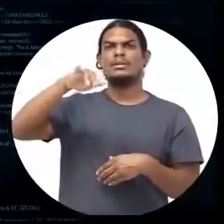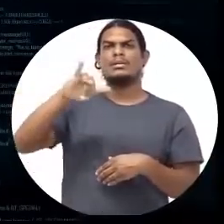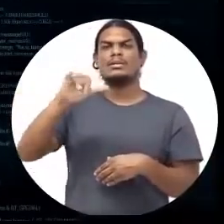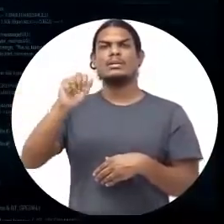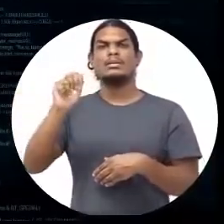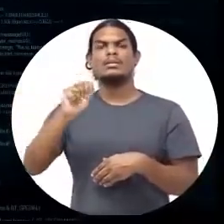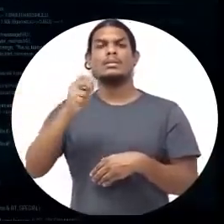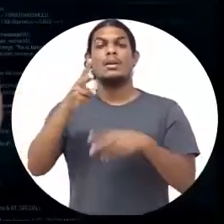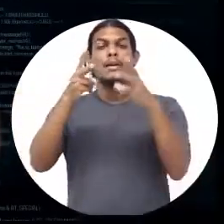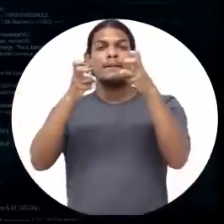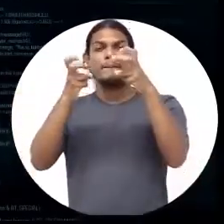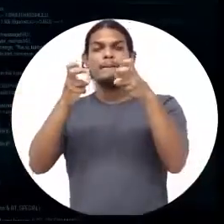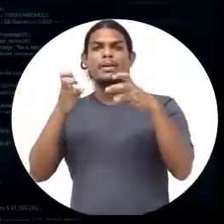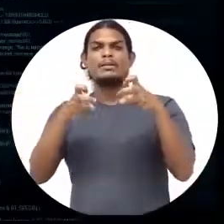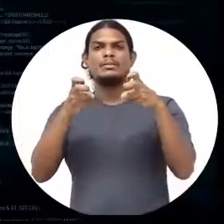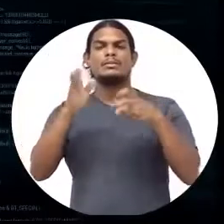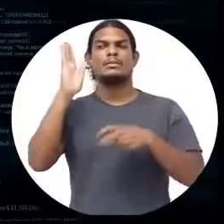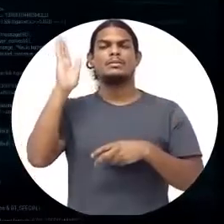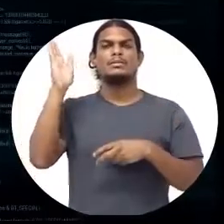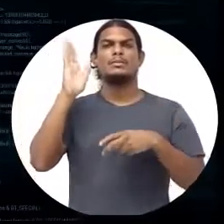estão